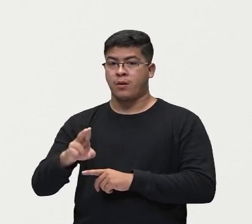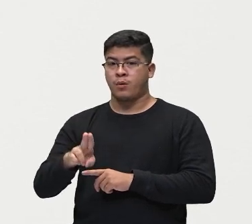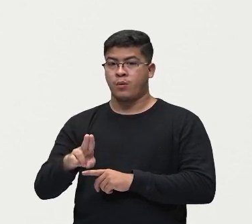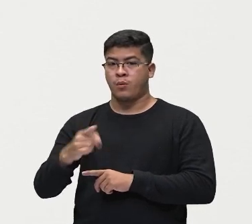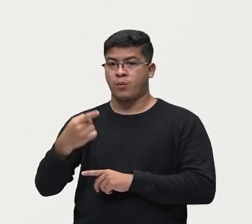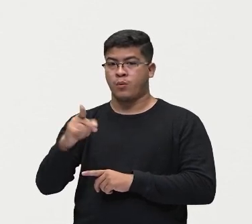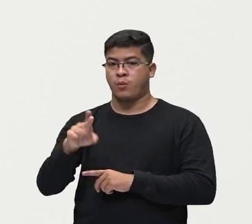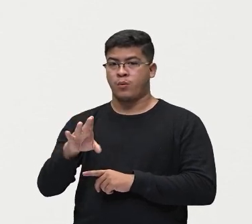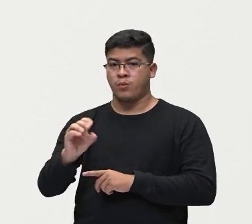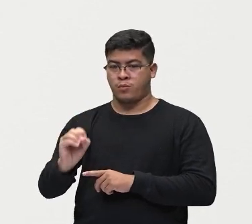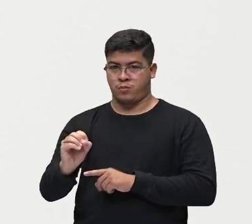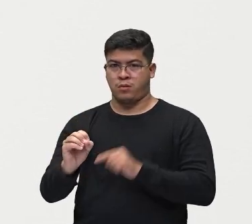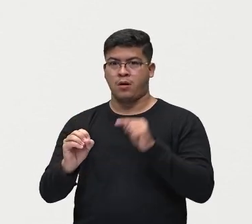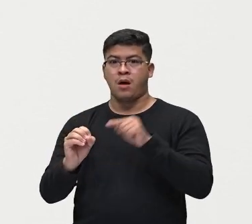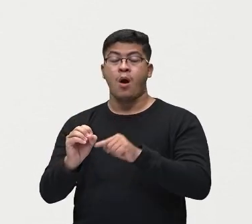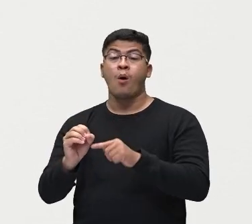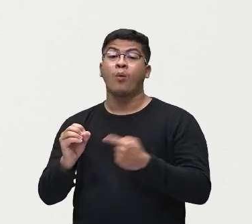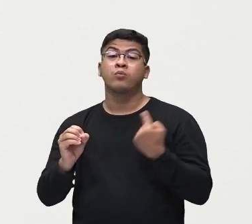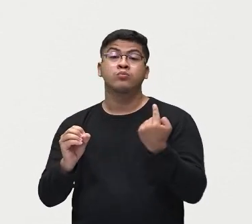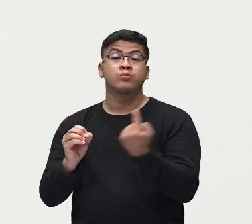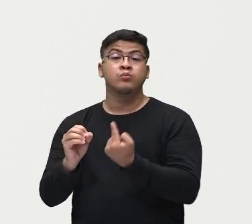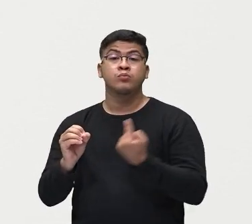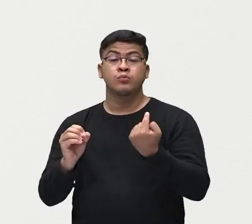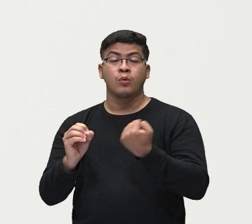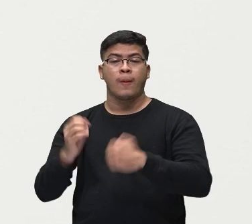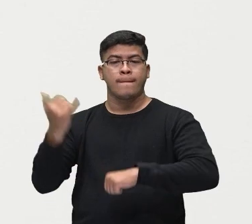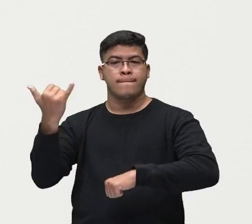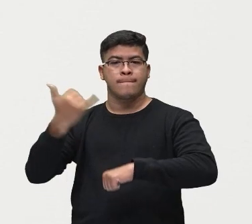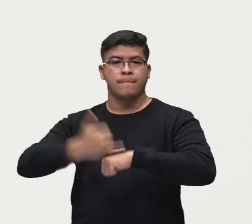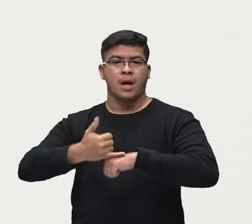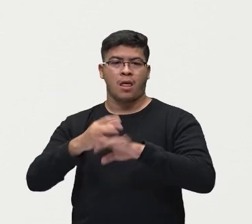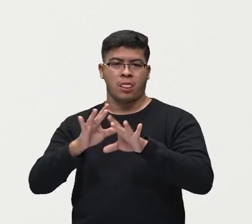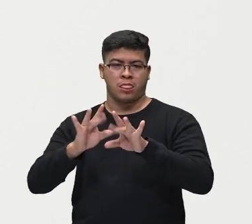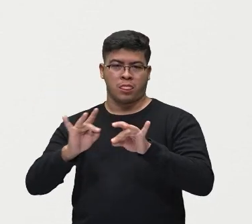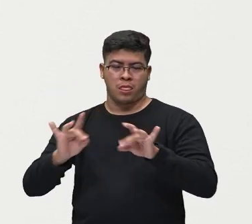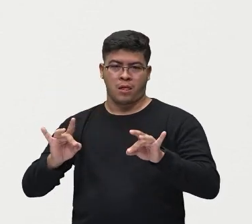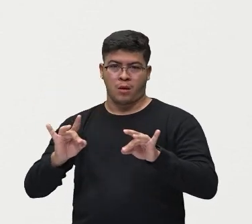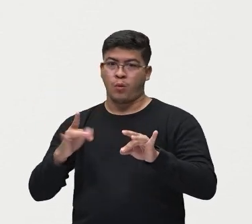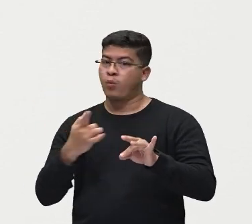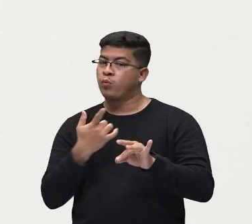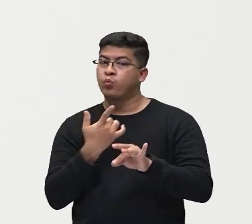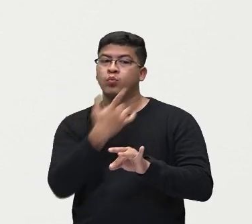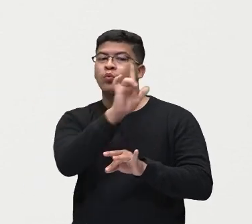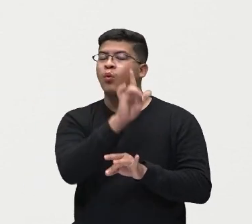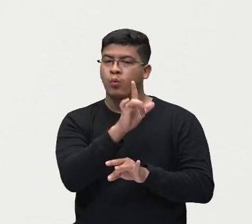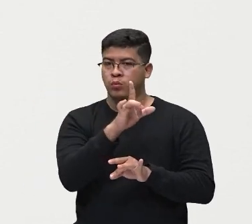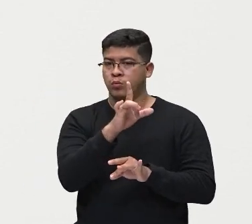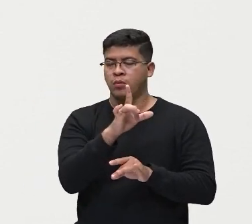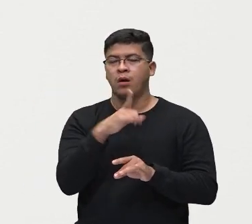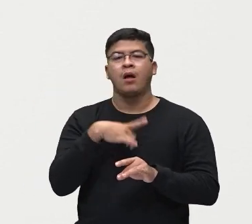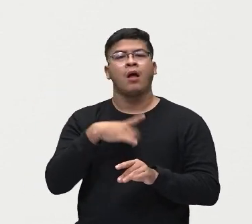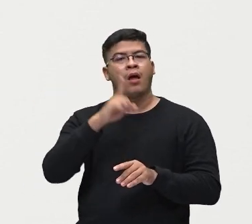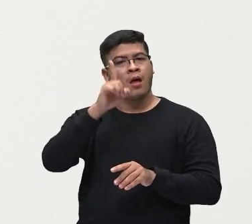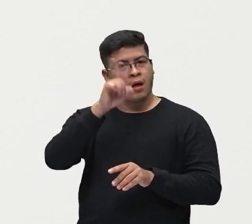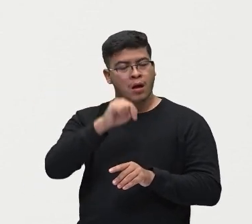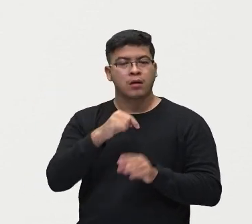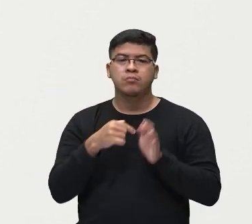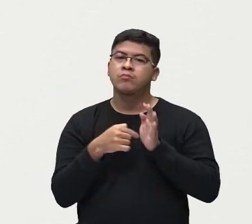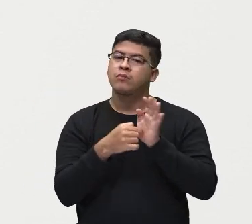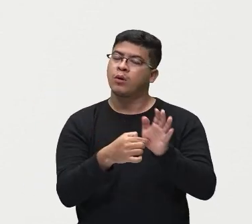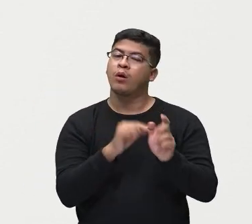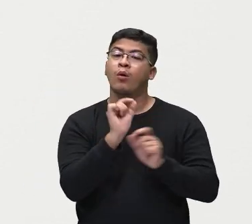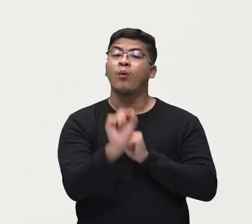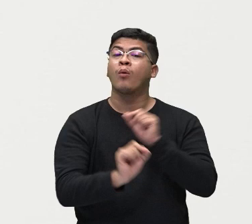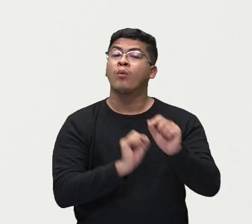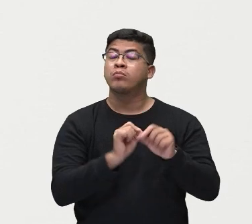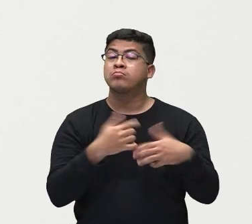líquido. Todos os outros metais se apresentam de forma sólida, mas o mercúrio, ele é um metal líquido.